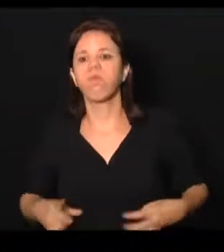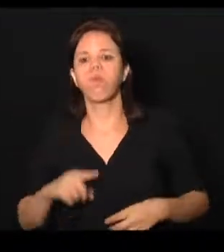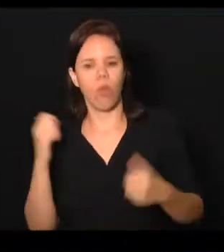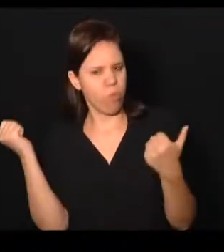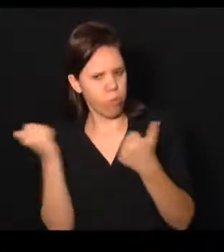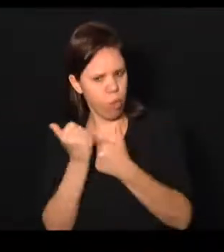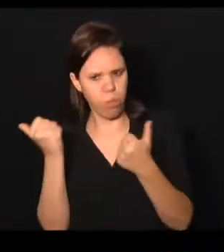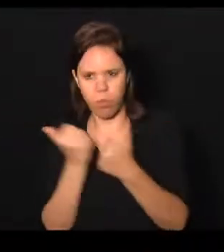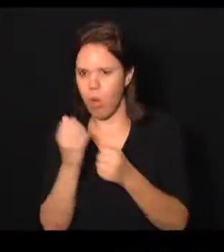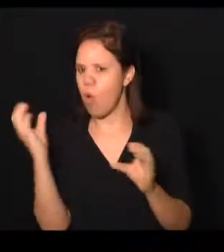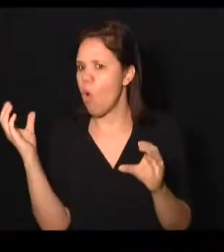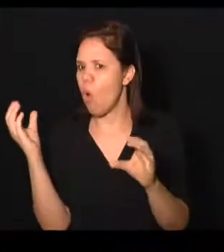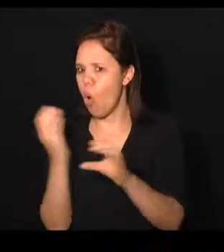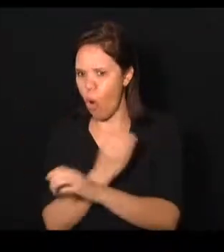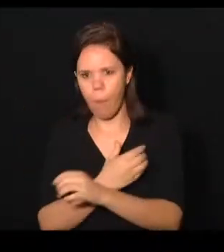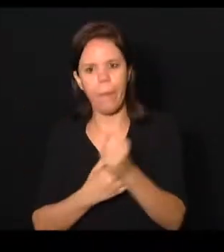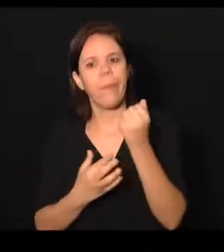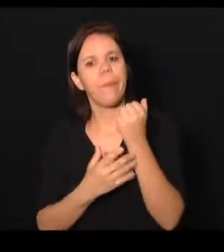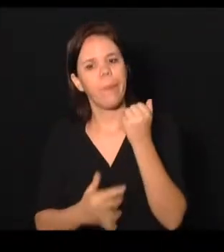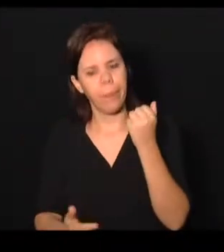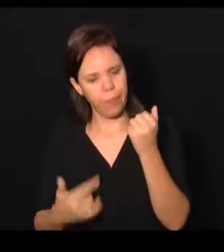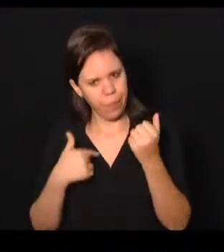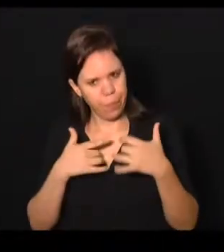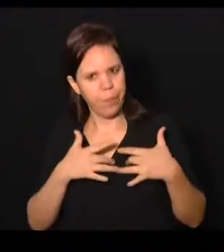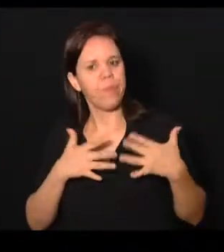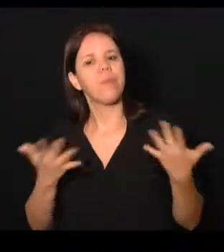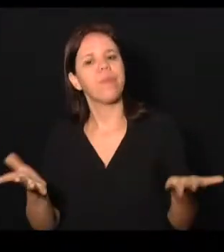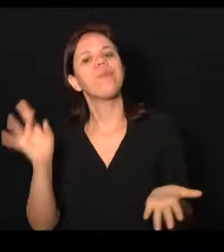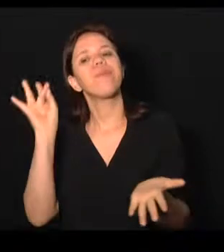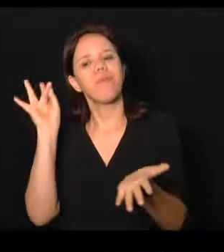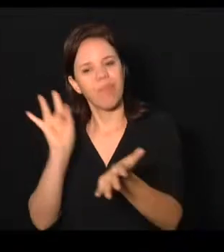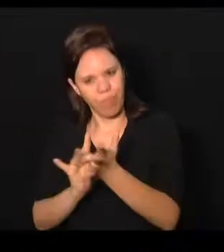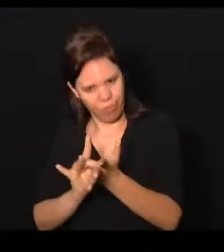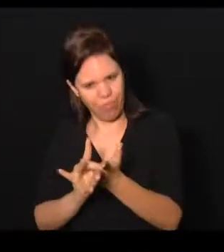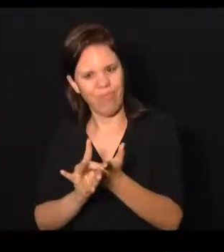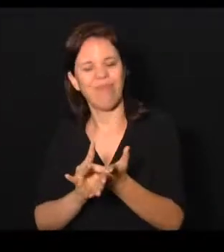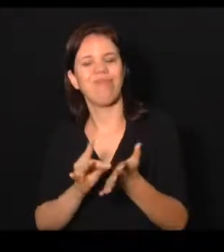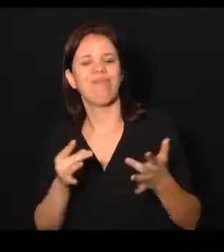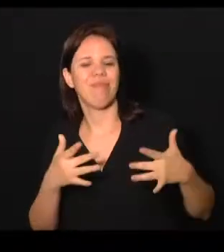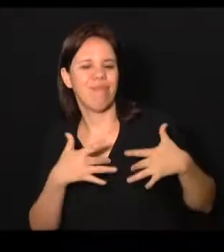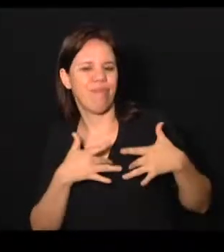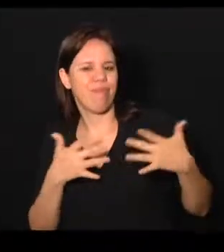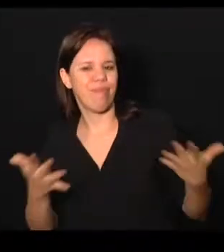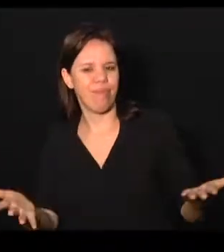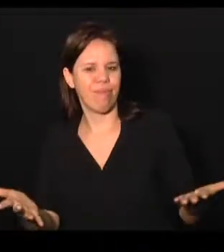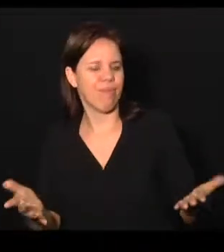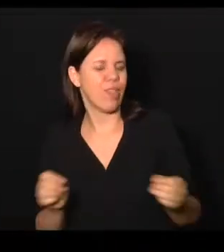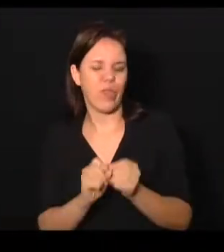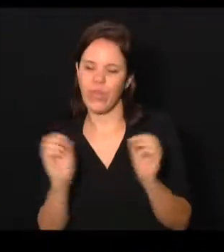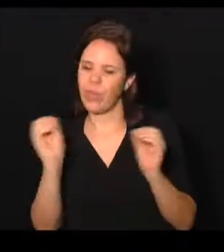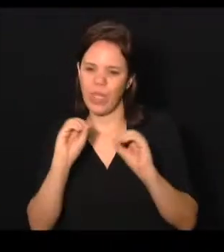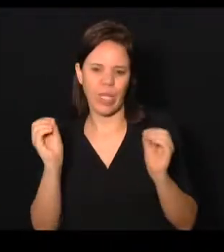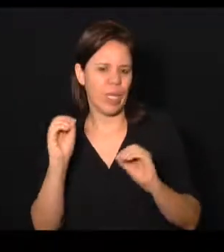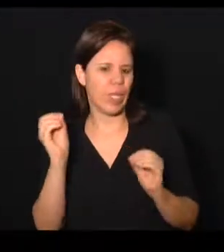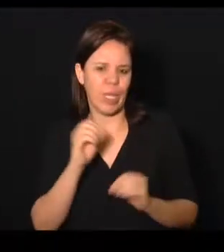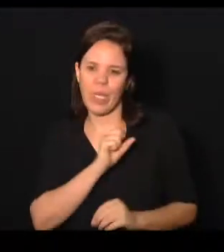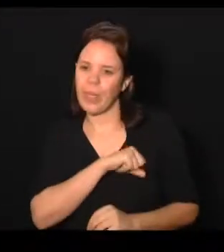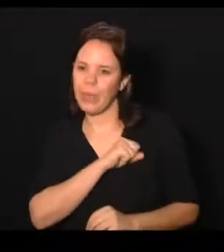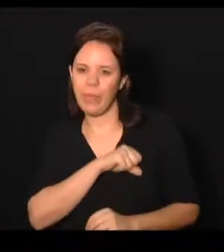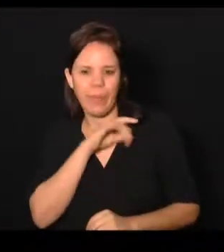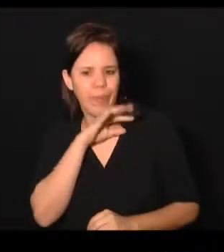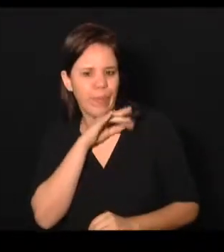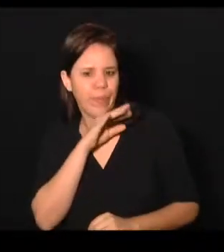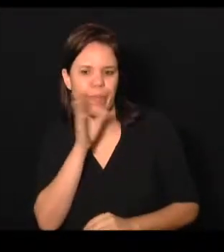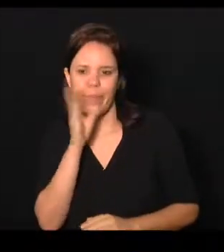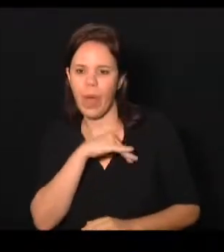reposto completamente esse sangue que eu doei. Então, é verdadeira doação, porque aquilo não vai lhe fazer mal, aquilo não vai lhe fazer falta